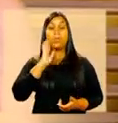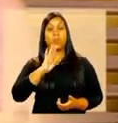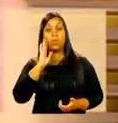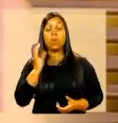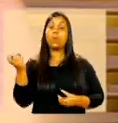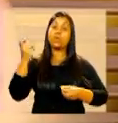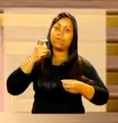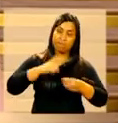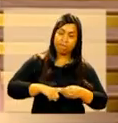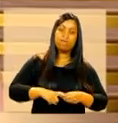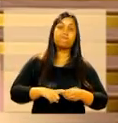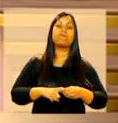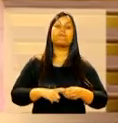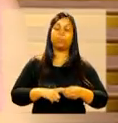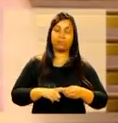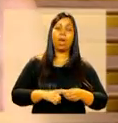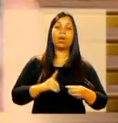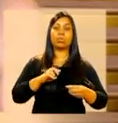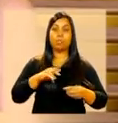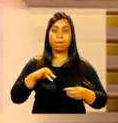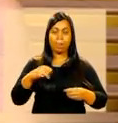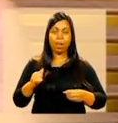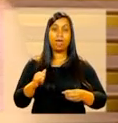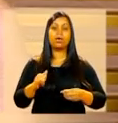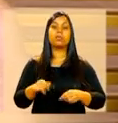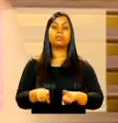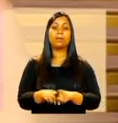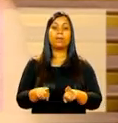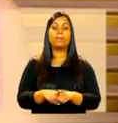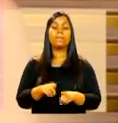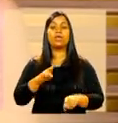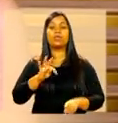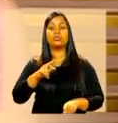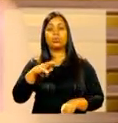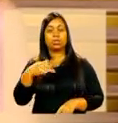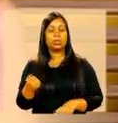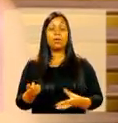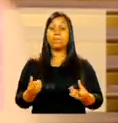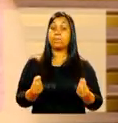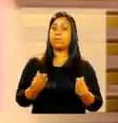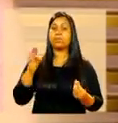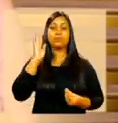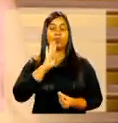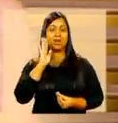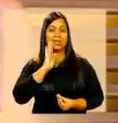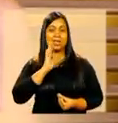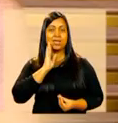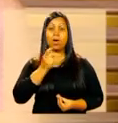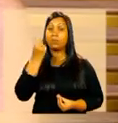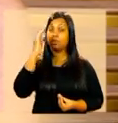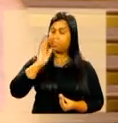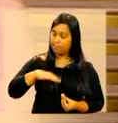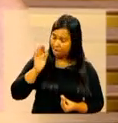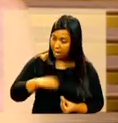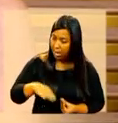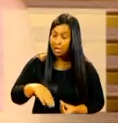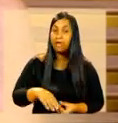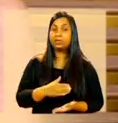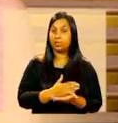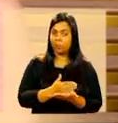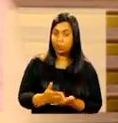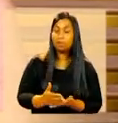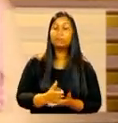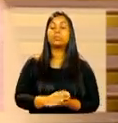outra viagem para Dubai e Egito. Que delícia. Turquia. É fantástico, um destino barato. Para quem quer começar a fazer uma